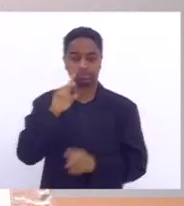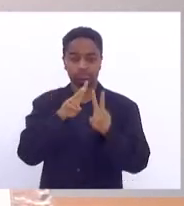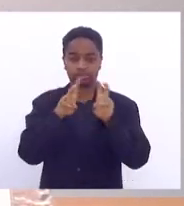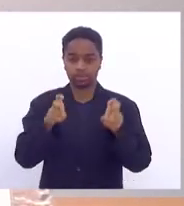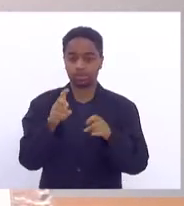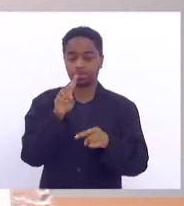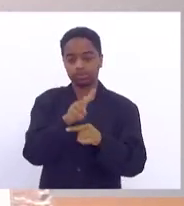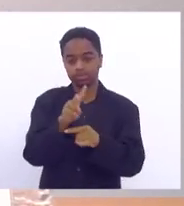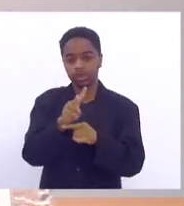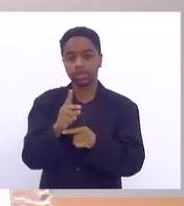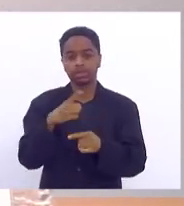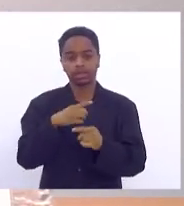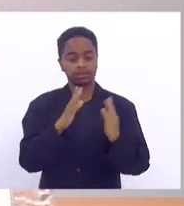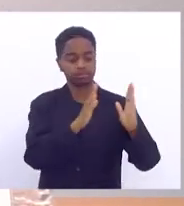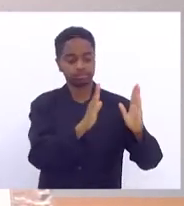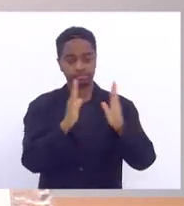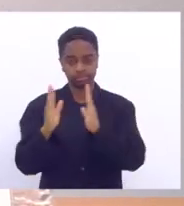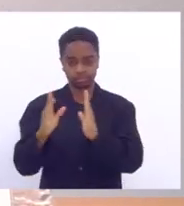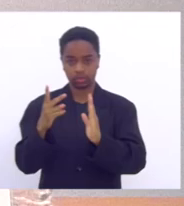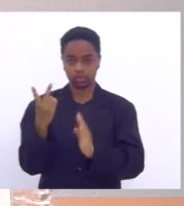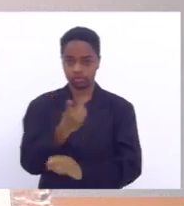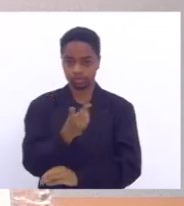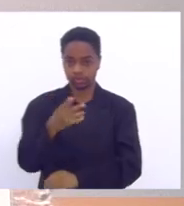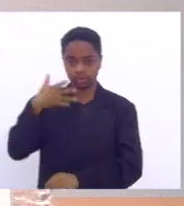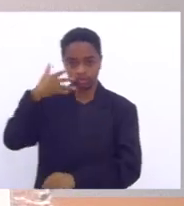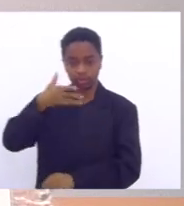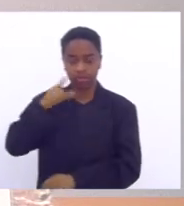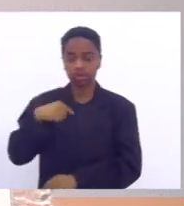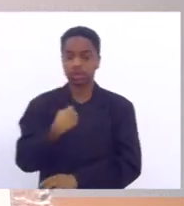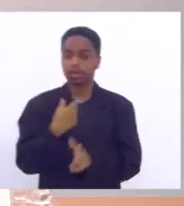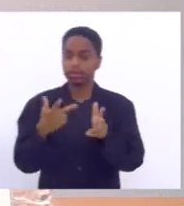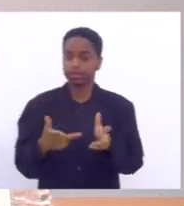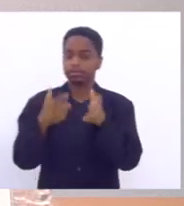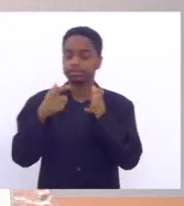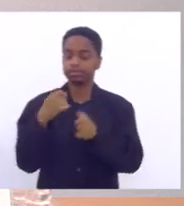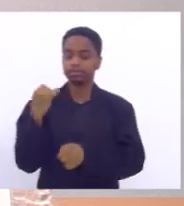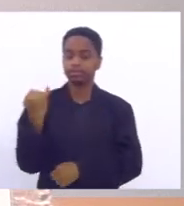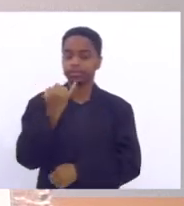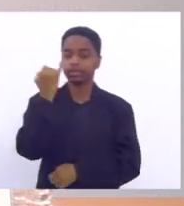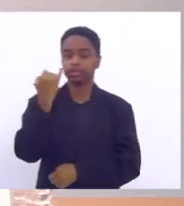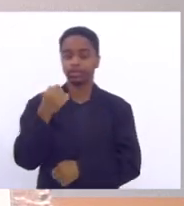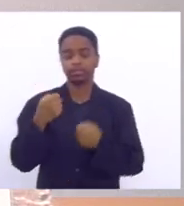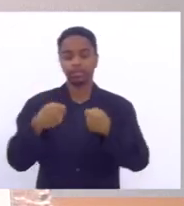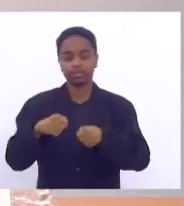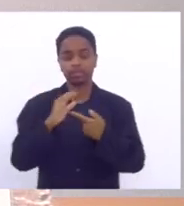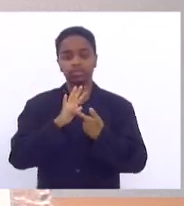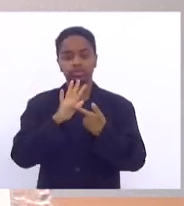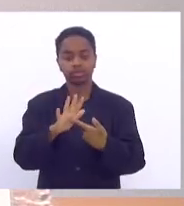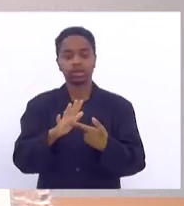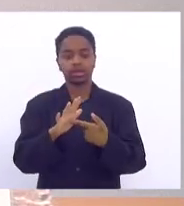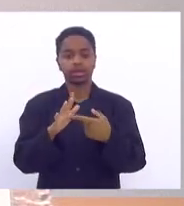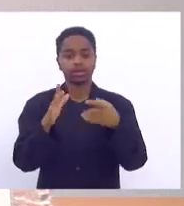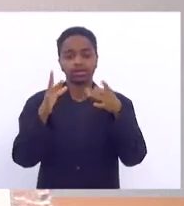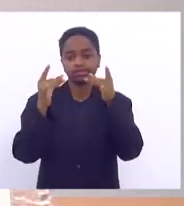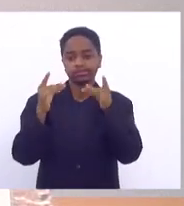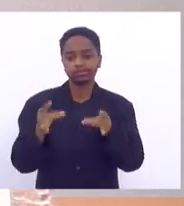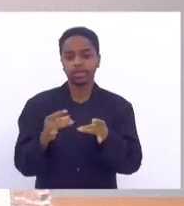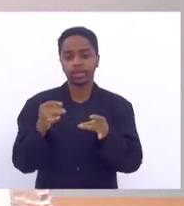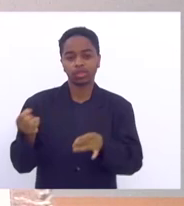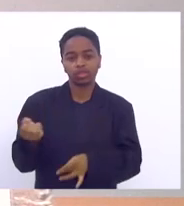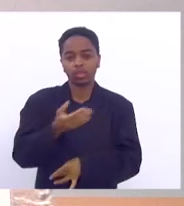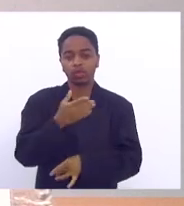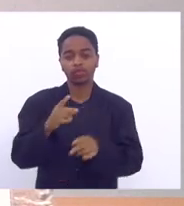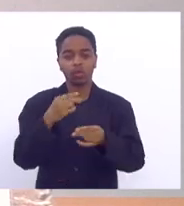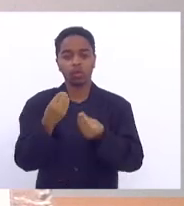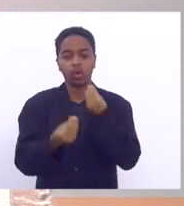e o professor Rodrigo eh saltou os olhos a necessidade de trazer um aspecto mais atual do tema e por isso a gente